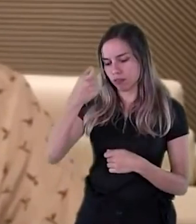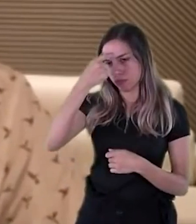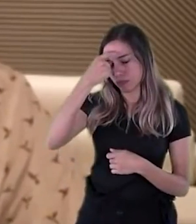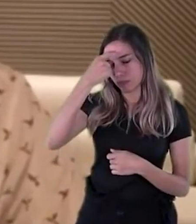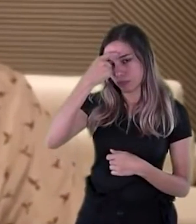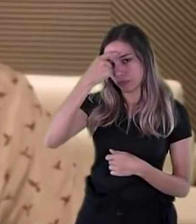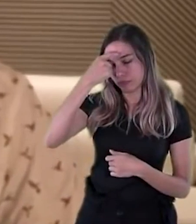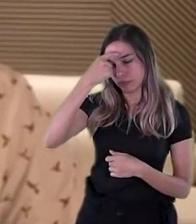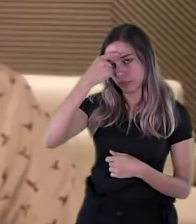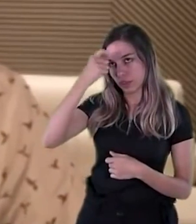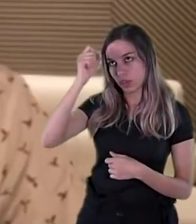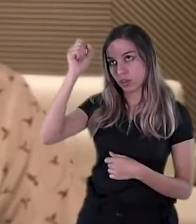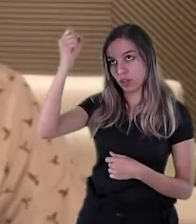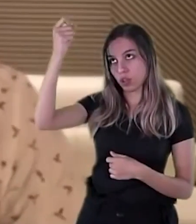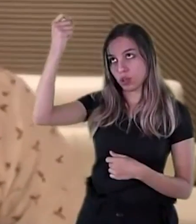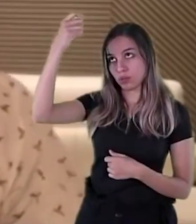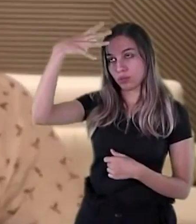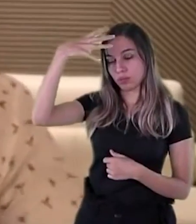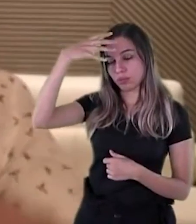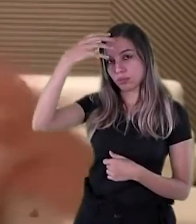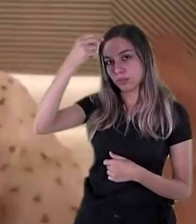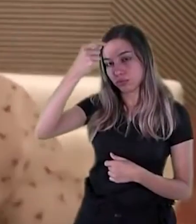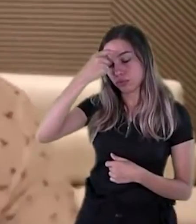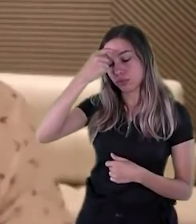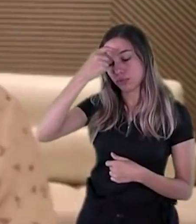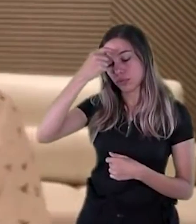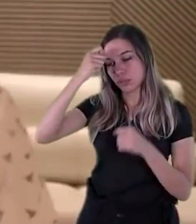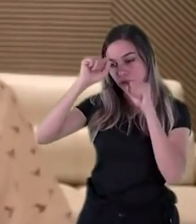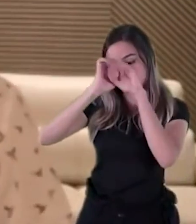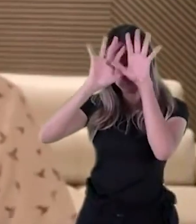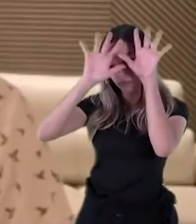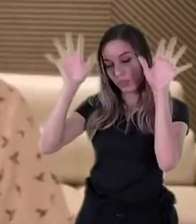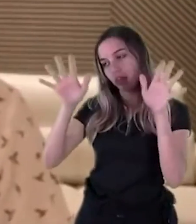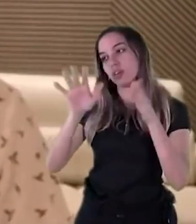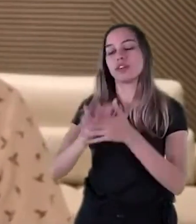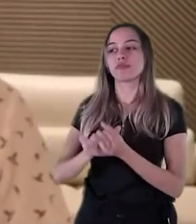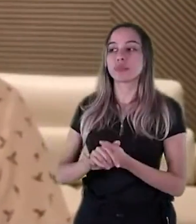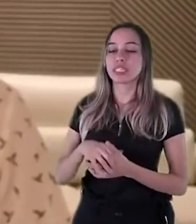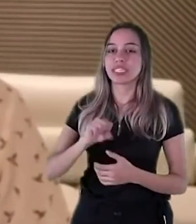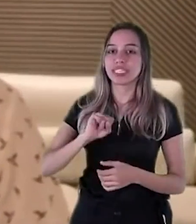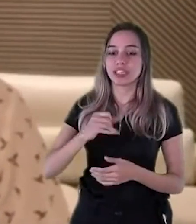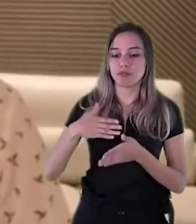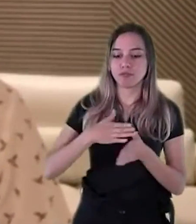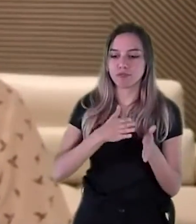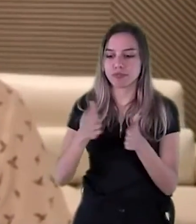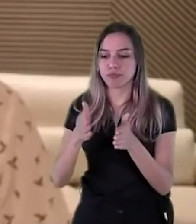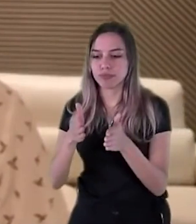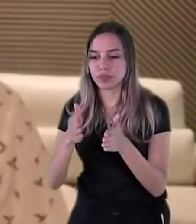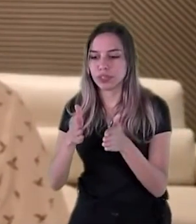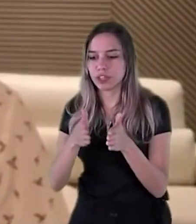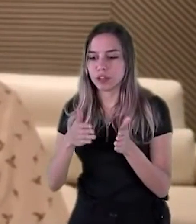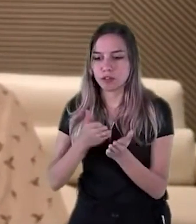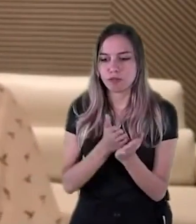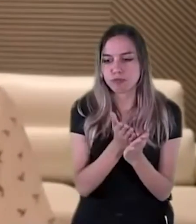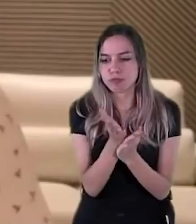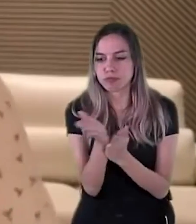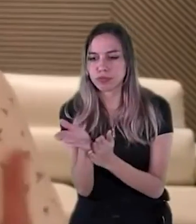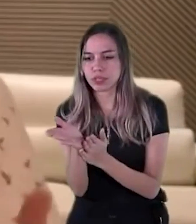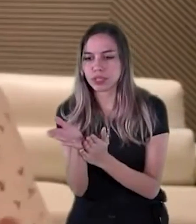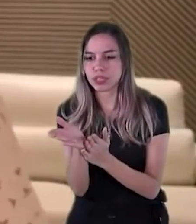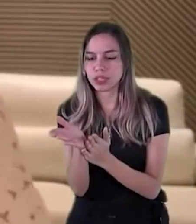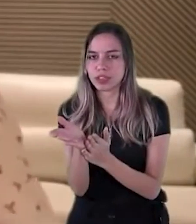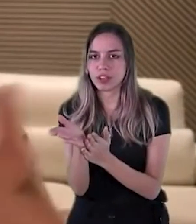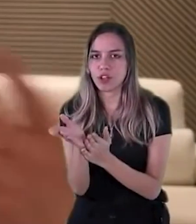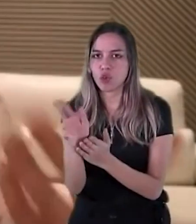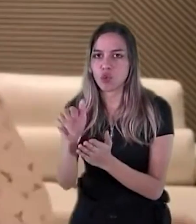nossa essência, quem nós somos. E se por acaso em algum momento a gente se desviou do caminho, nunca é tarde para retornar. E também